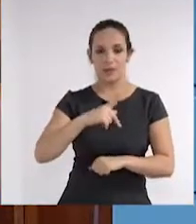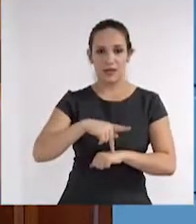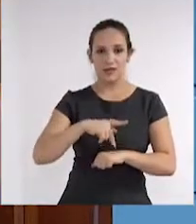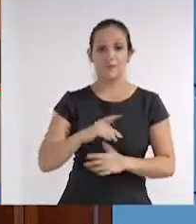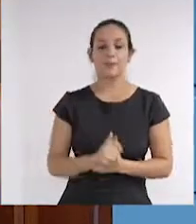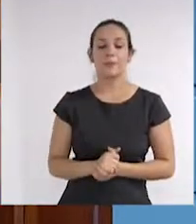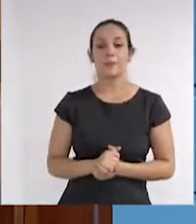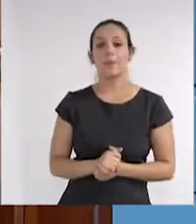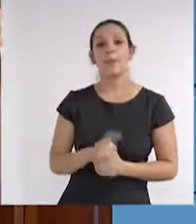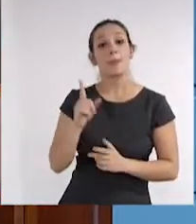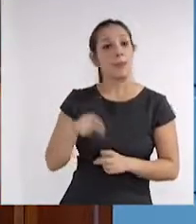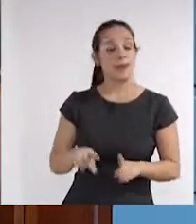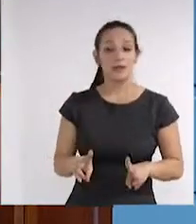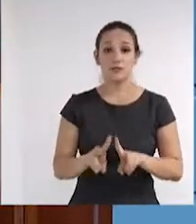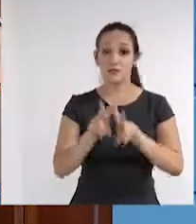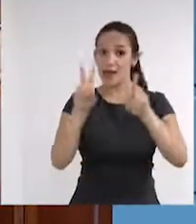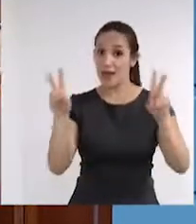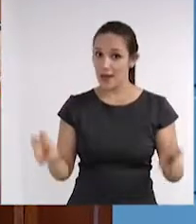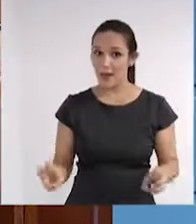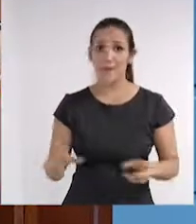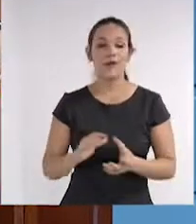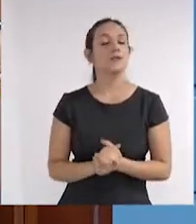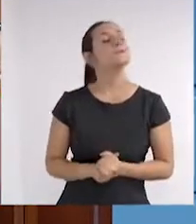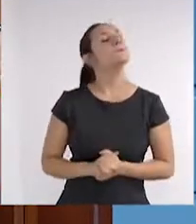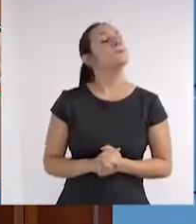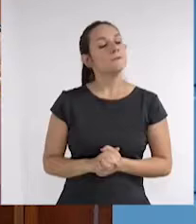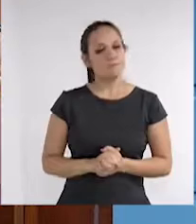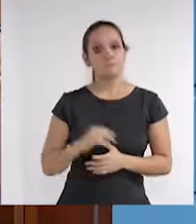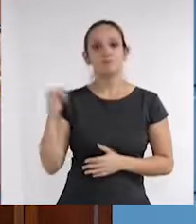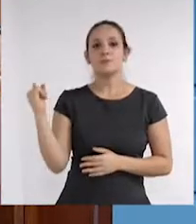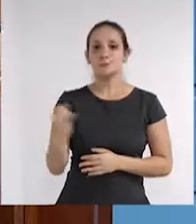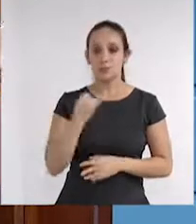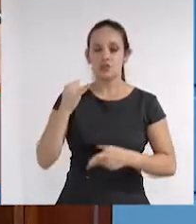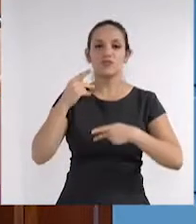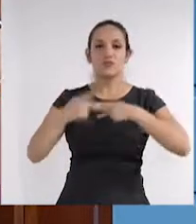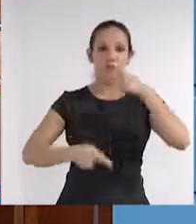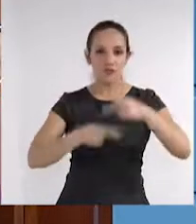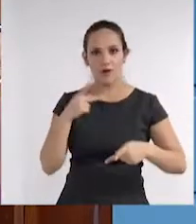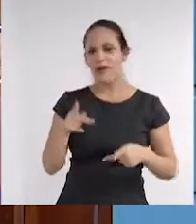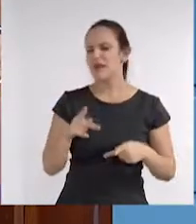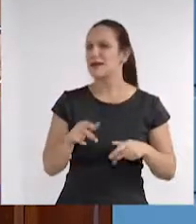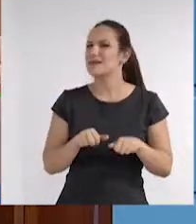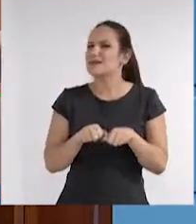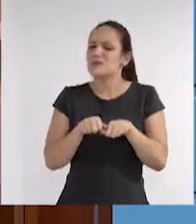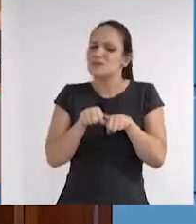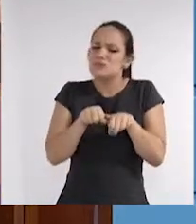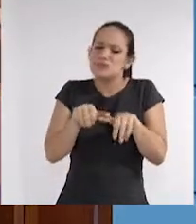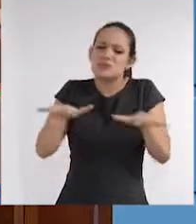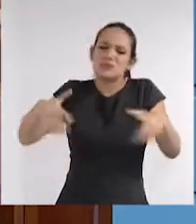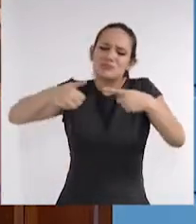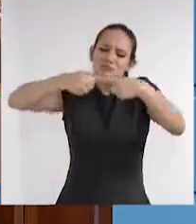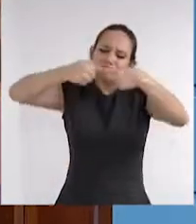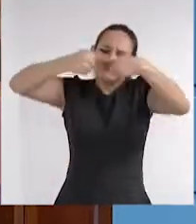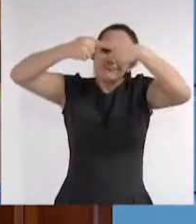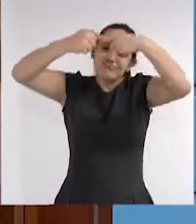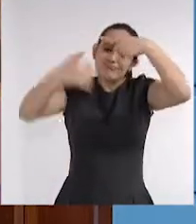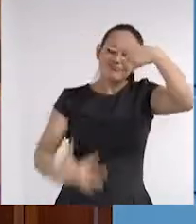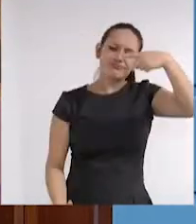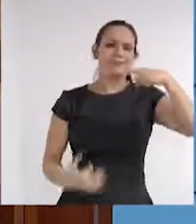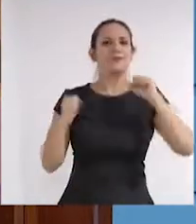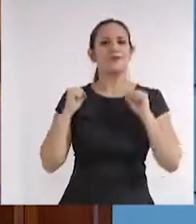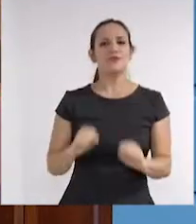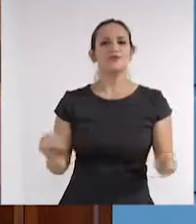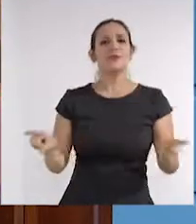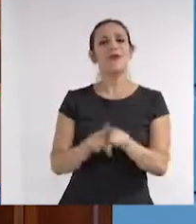Então, esse tema ele é muito palpitante, ele é um tema abrangente, ele é um tema